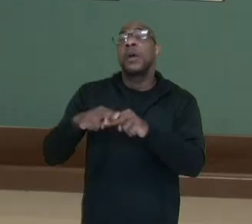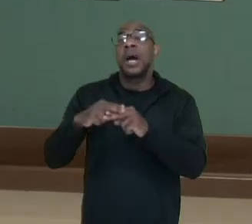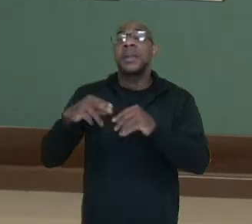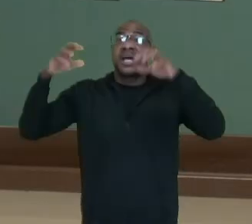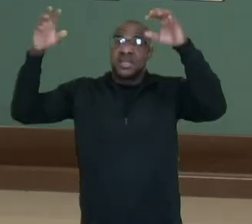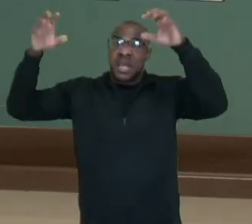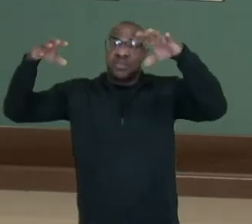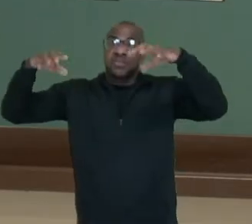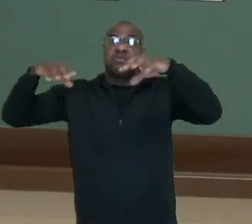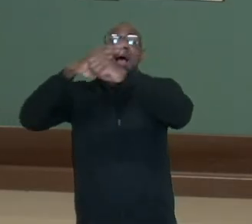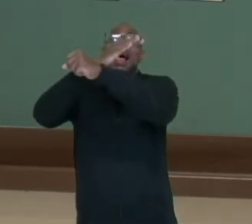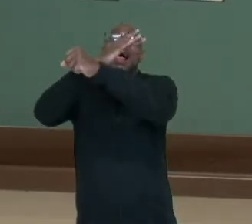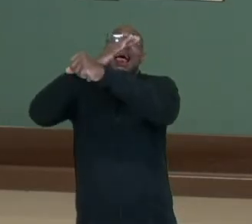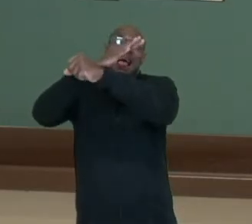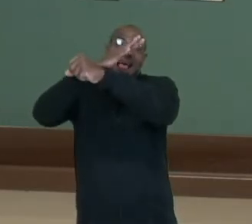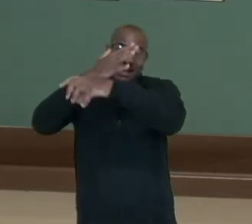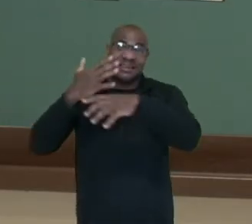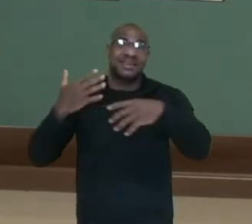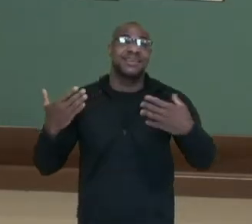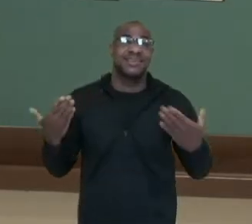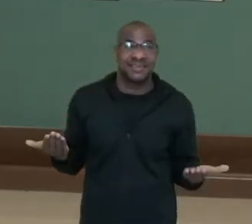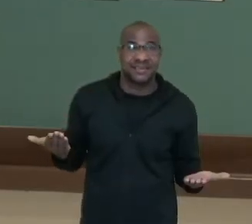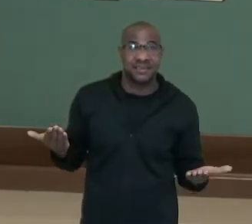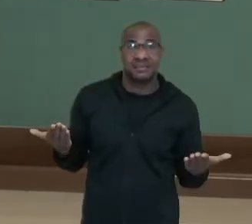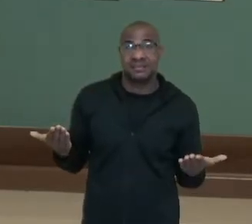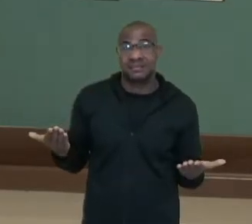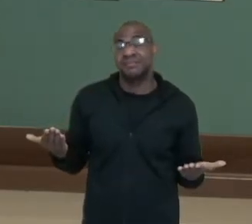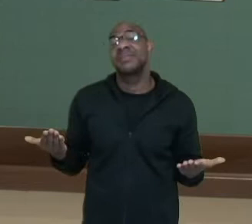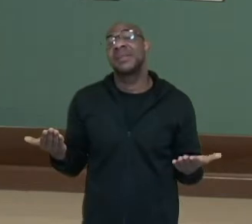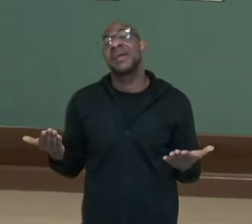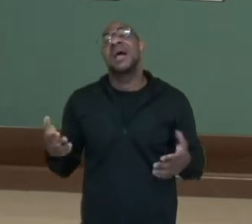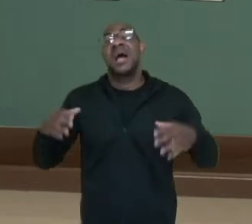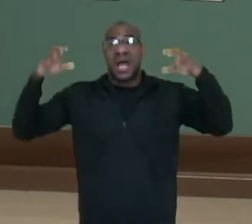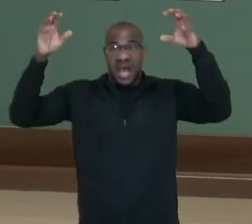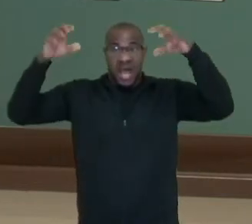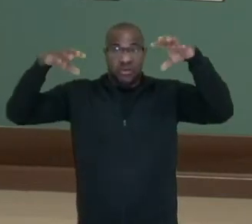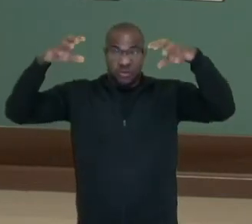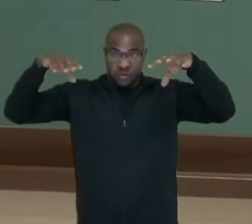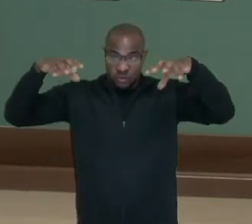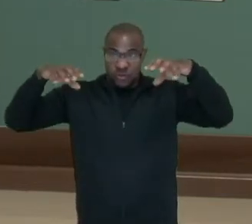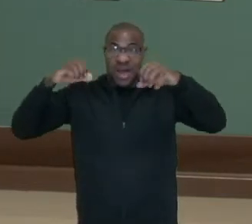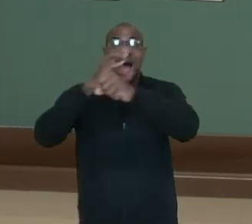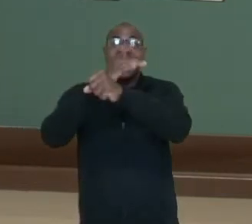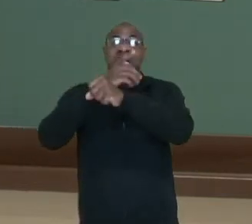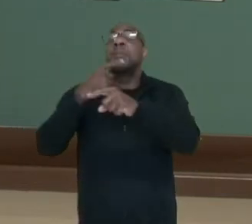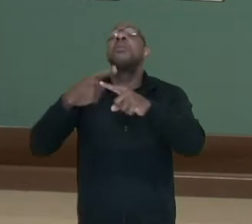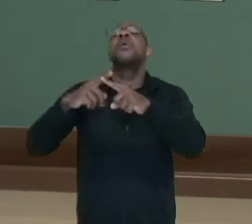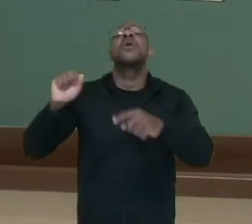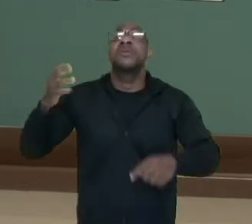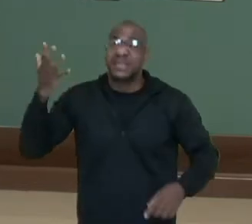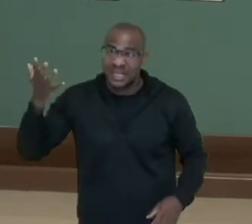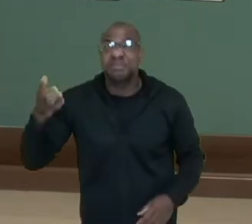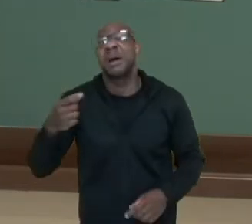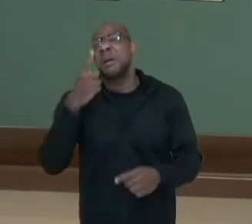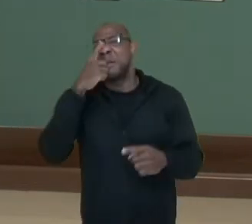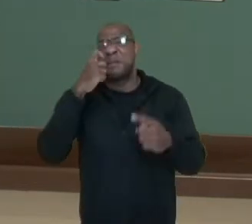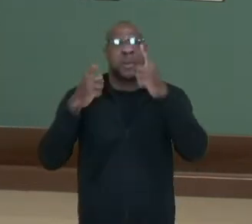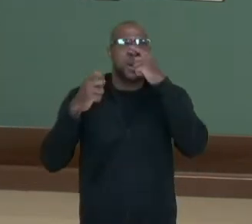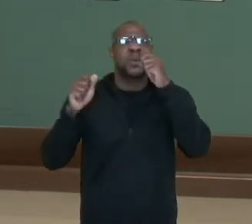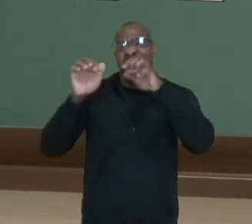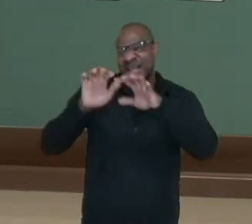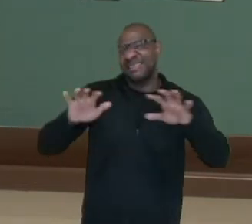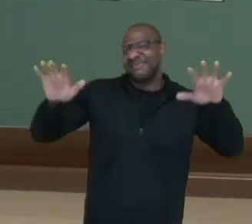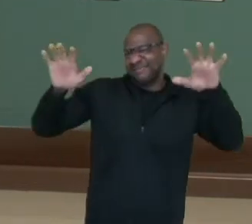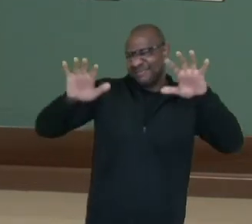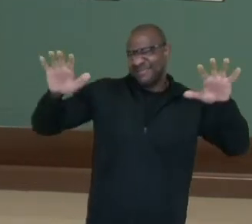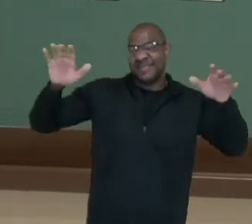né? As chuvas ácidas. Lembrando que essa chuva ácida ela vem ali em decorrência da poluição atmosférica. Muito bem,